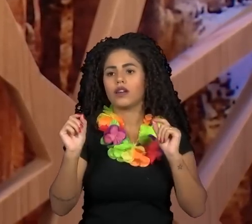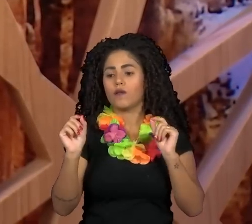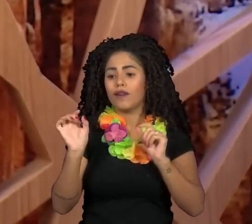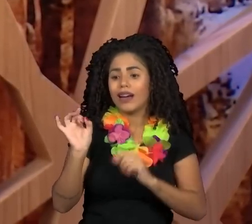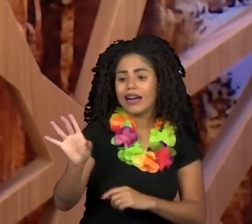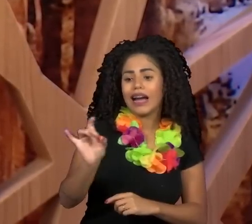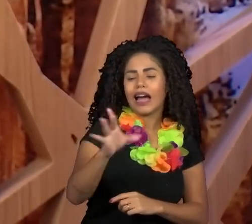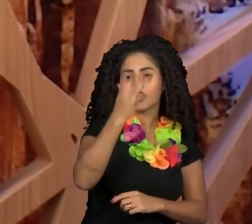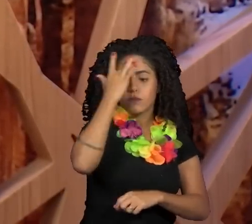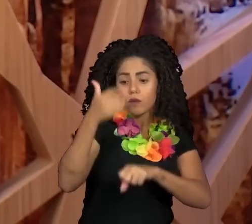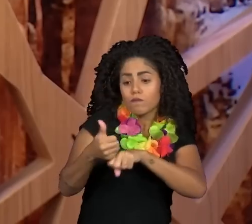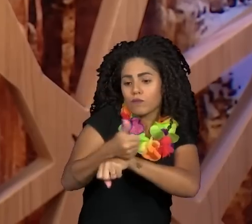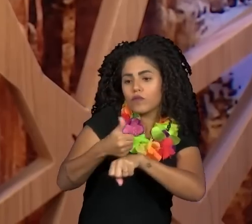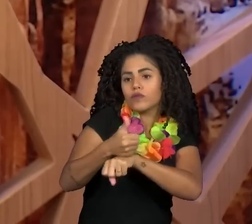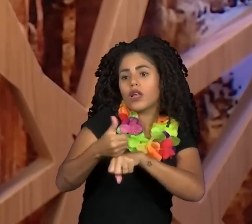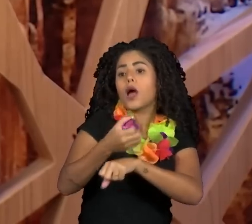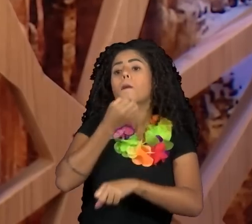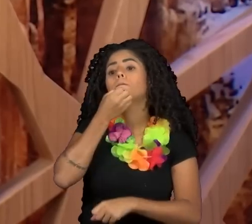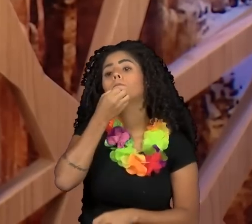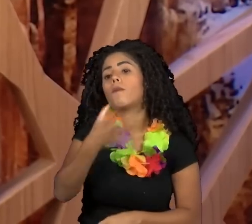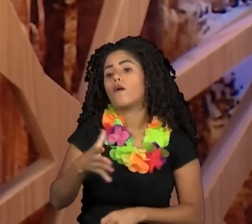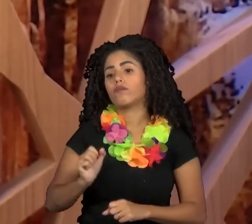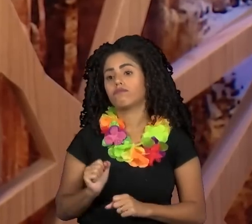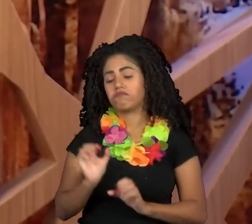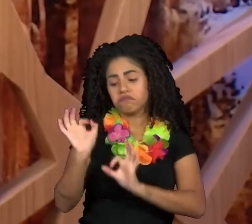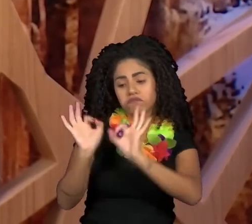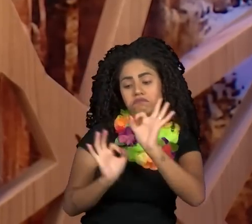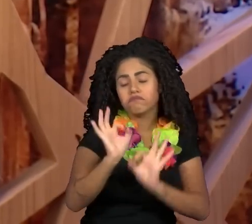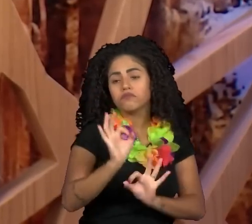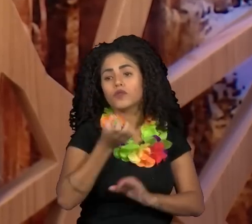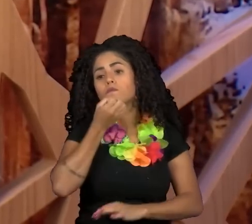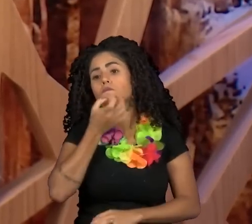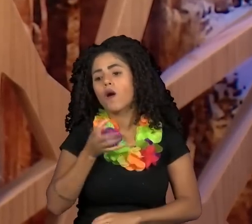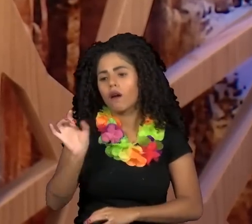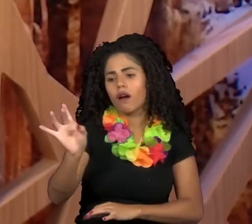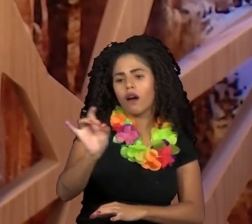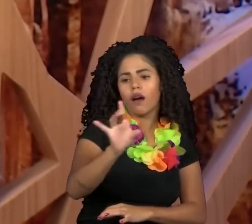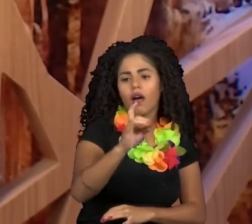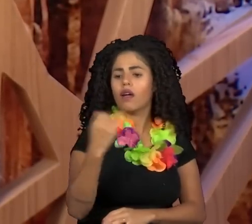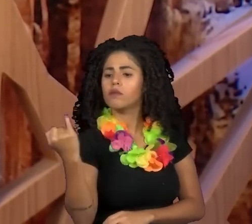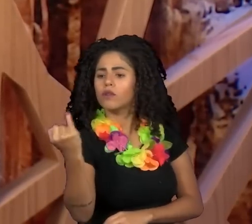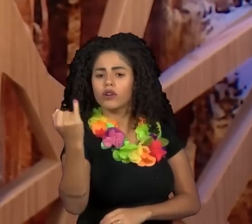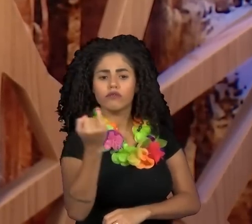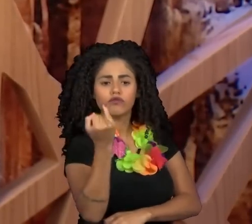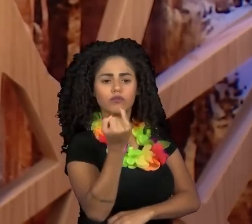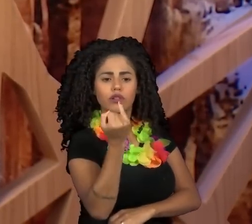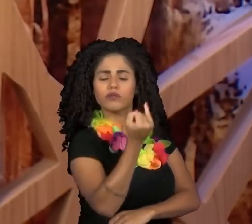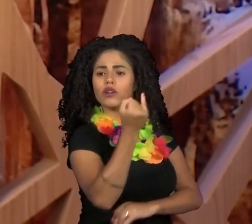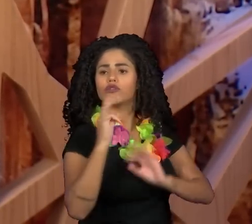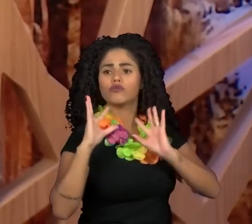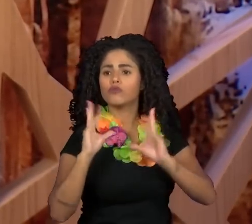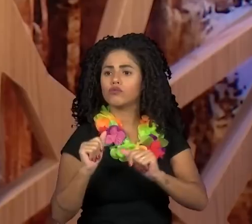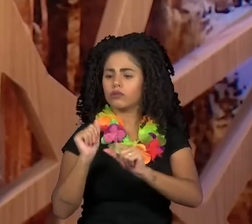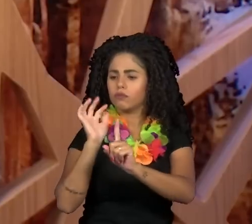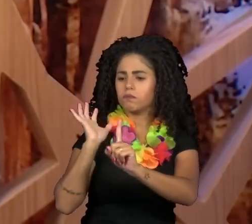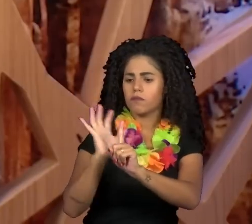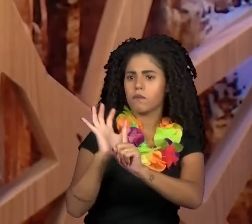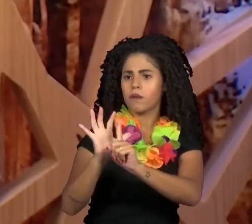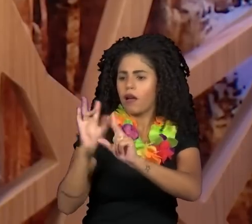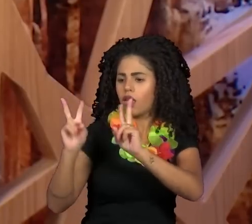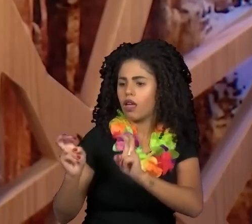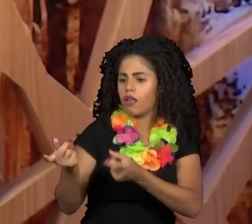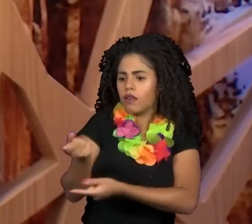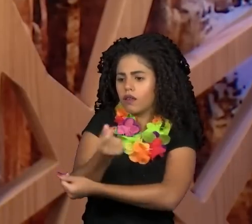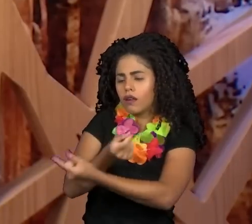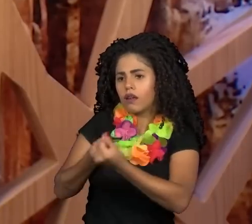são utilizadas para a montagem de um carnaval de uma escola de samba, né? Então, quando a gente fala de impacto na economia, a gente está falando da cadeia